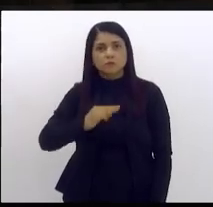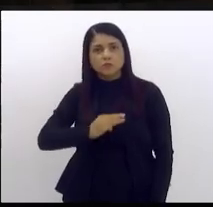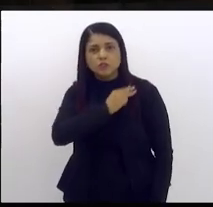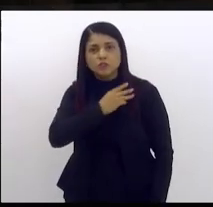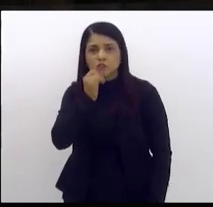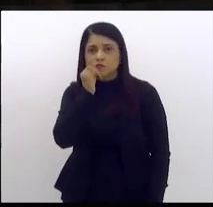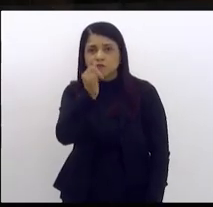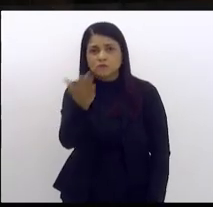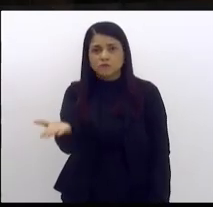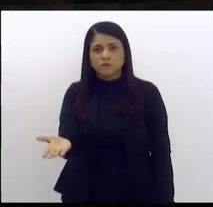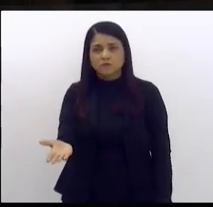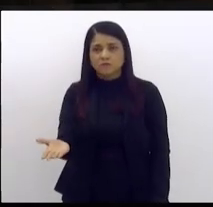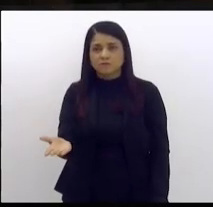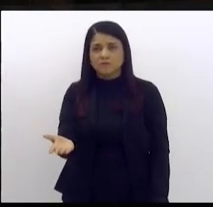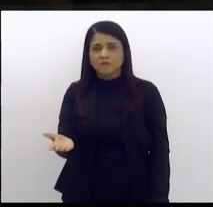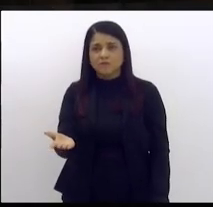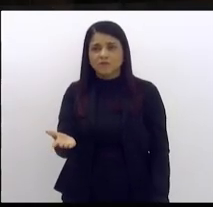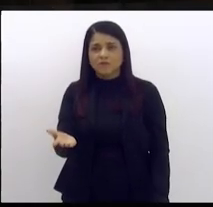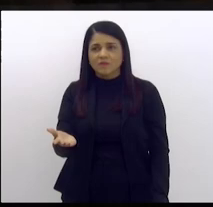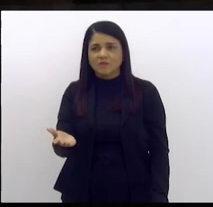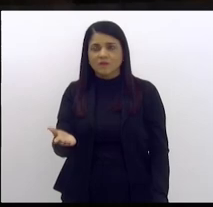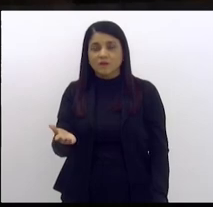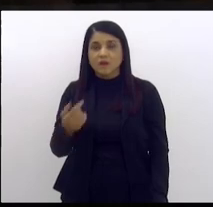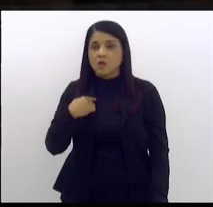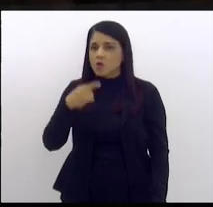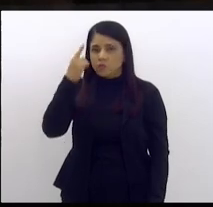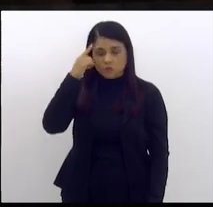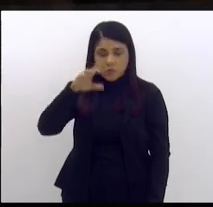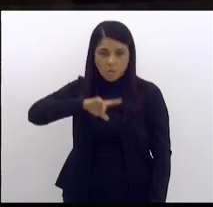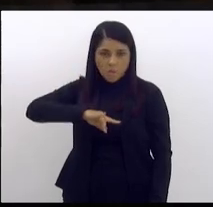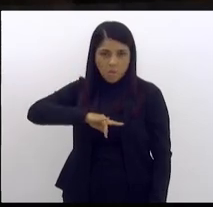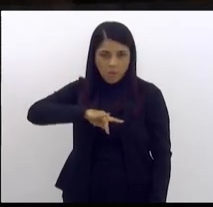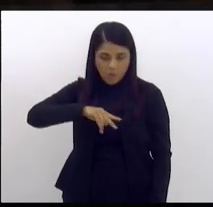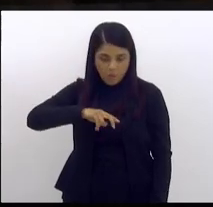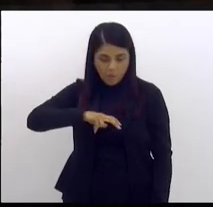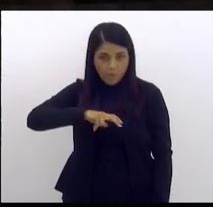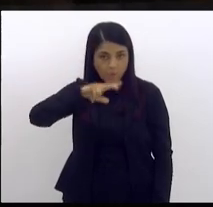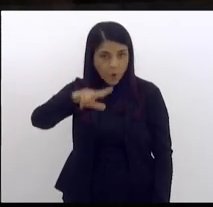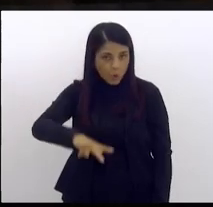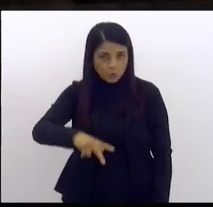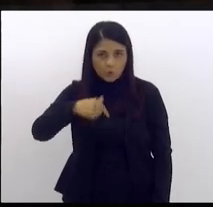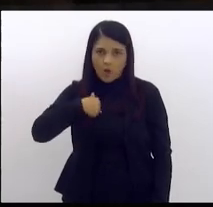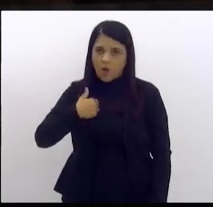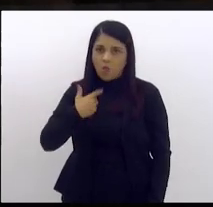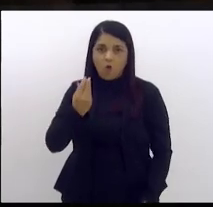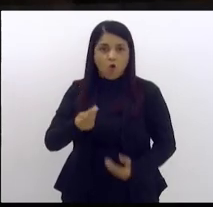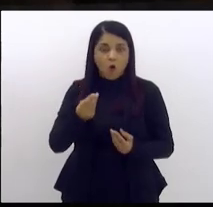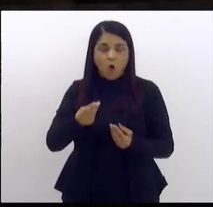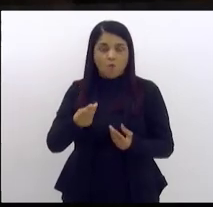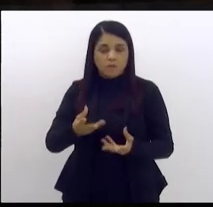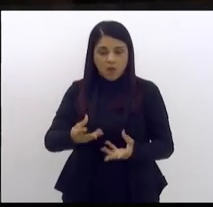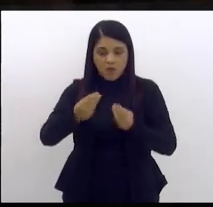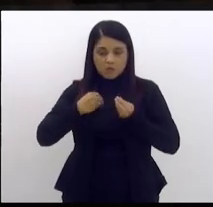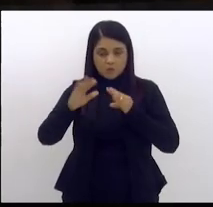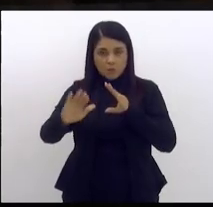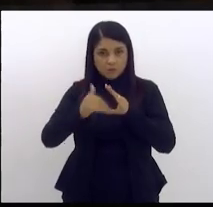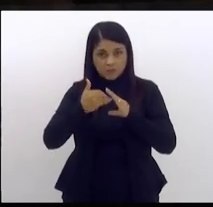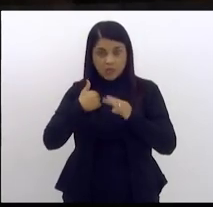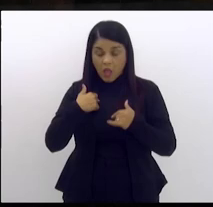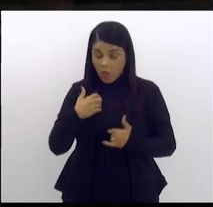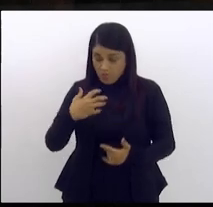ministro eu não sei como é que isso foi recebido em Portugal eu me senti envergonhado o